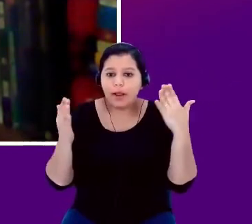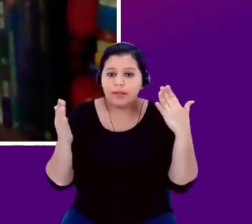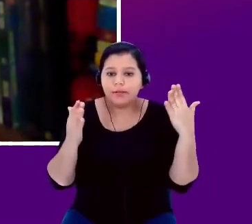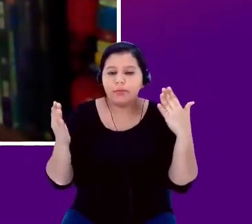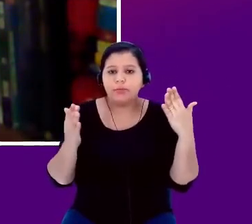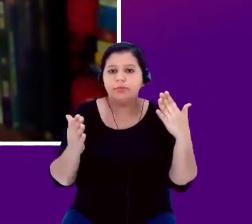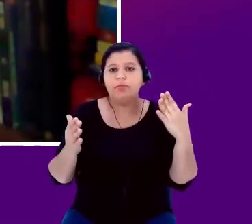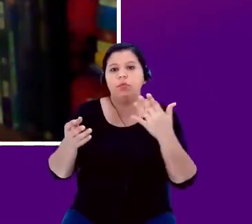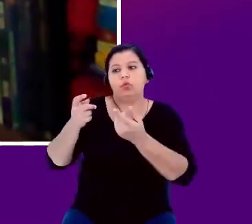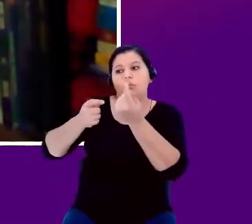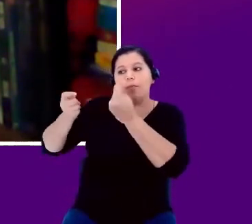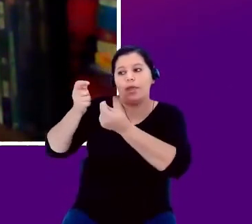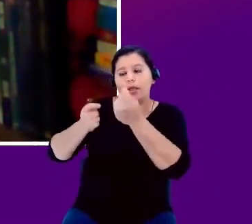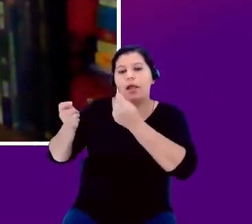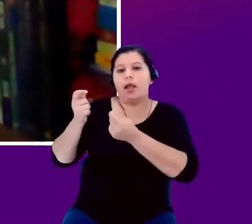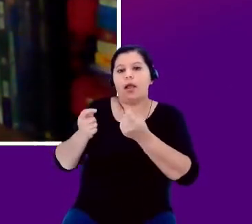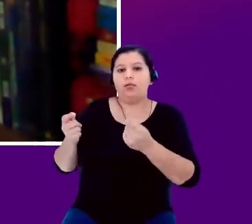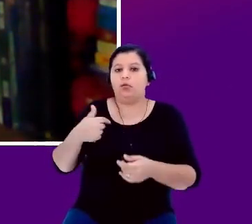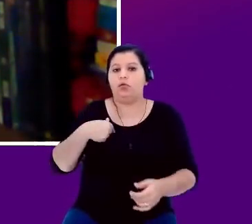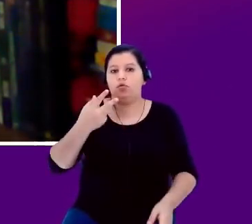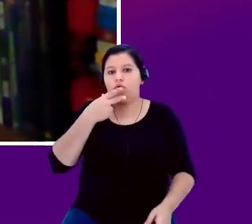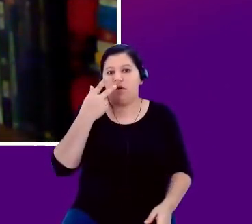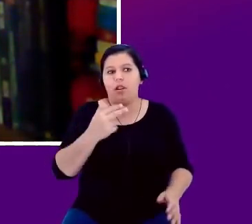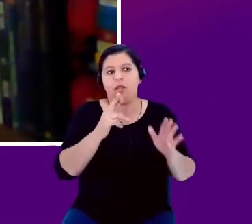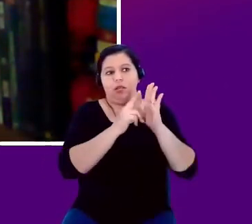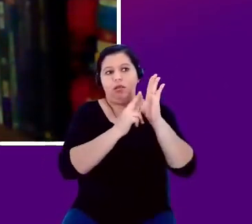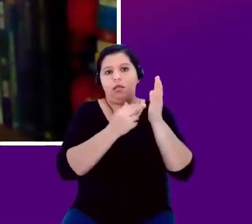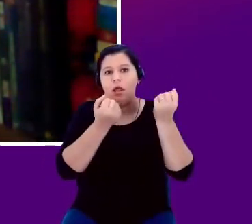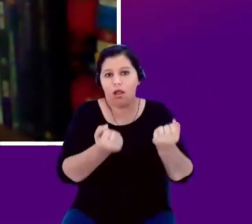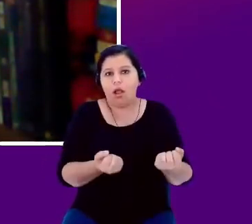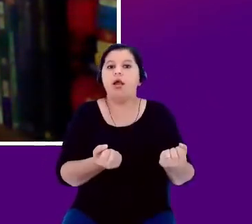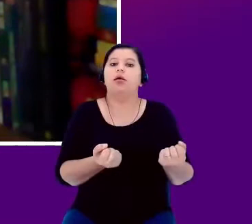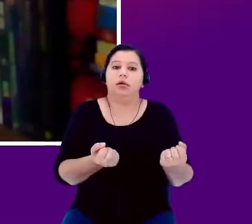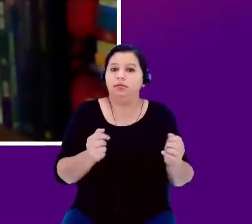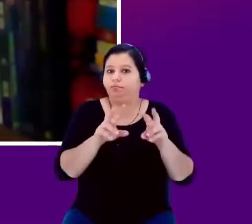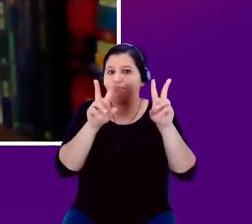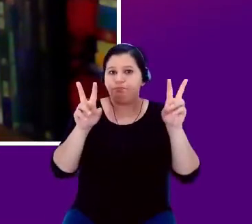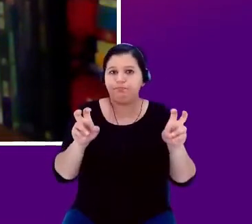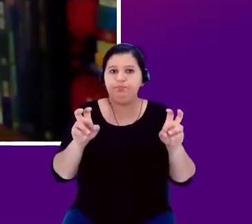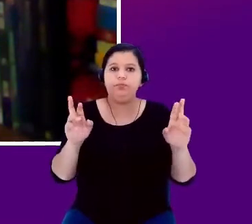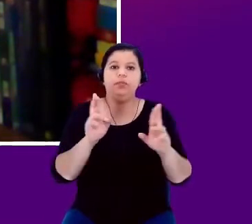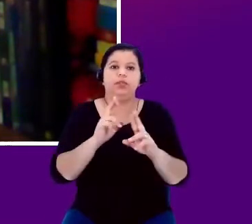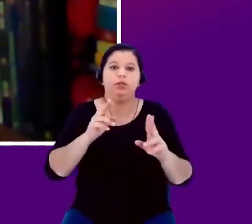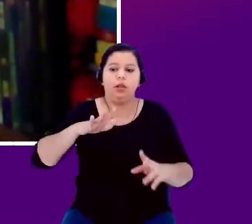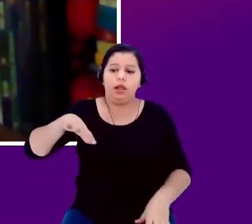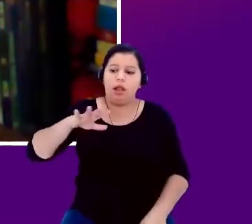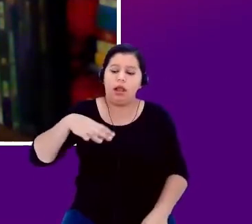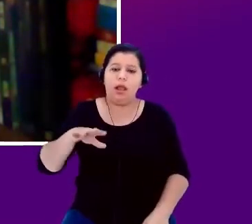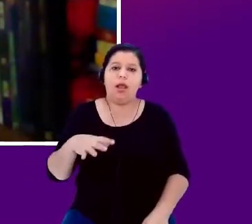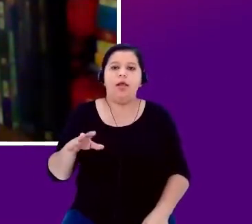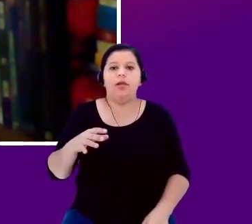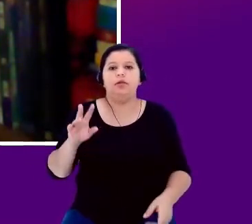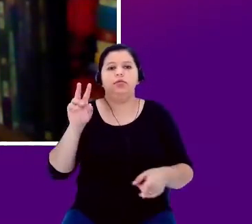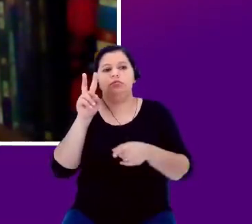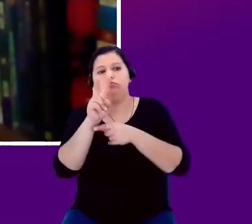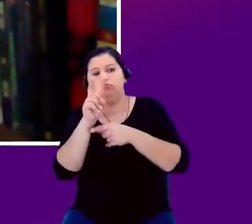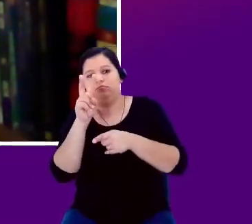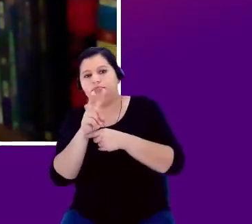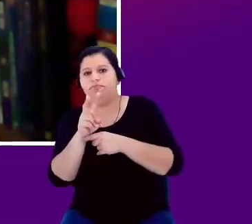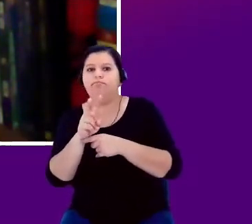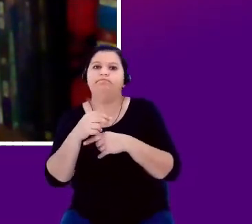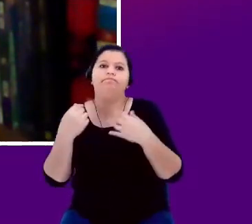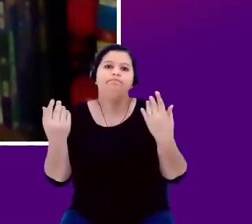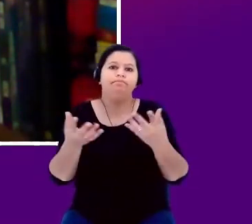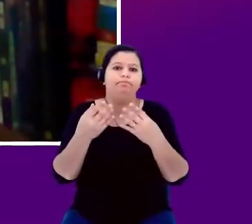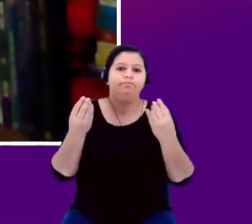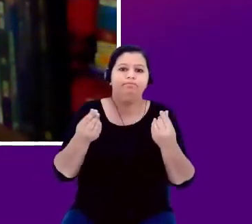outros mercados, e eu estou falando da carga regulatória relacionada à área de prudencial, à área de solvência,